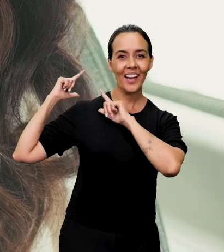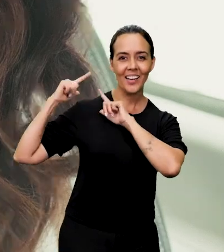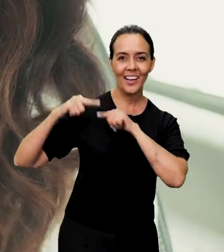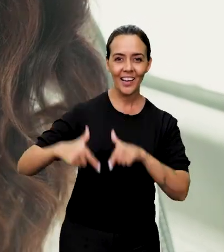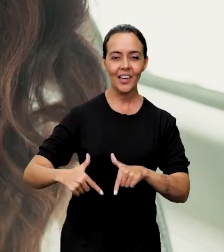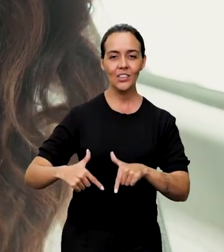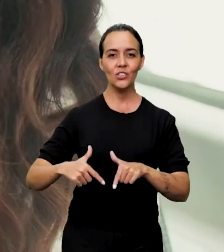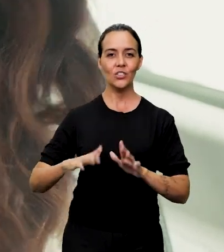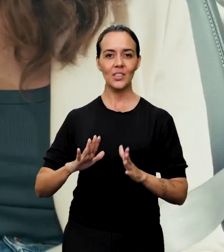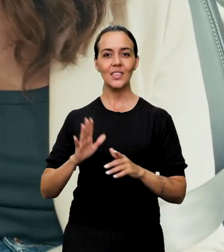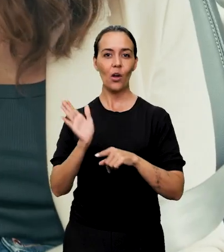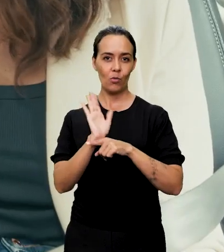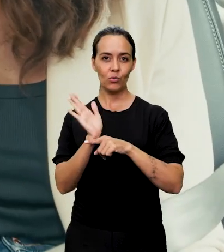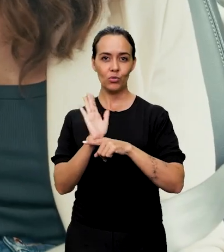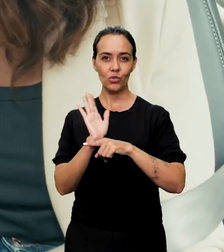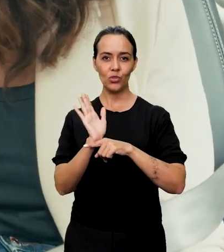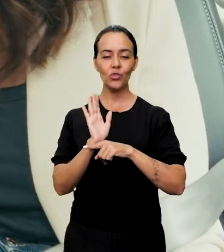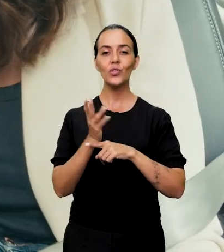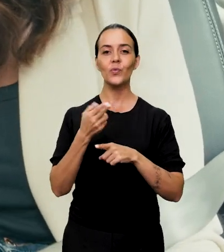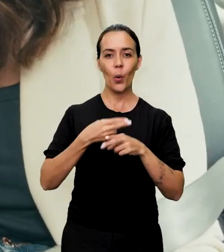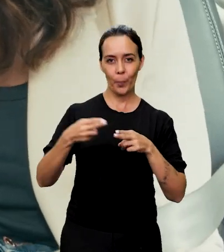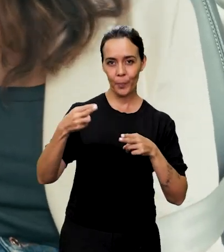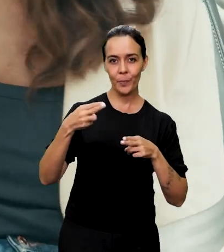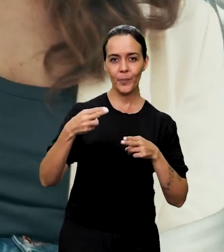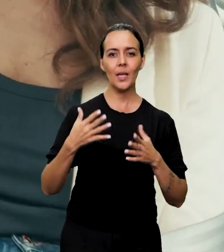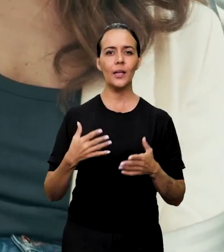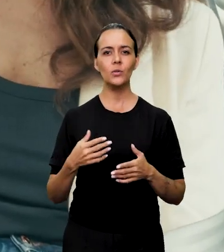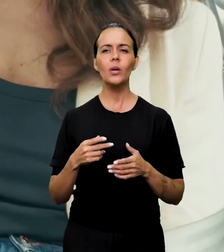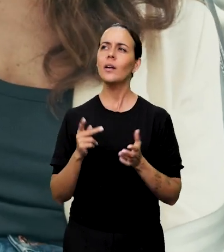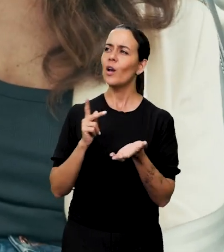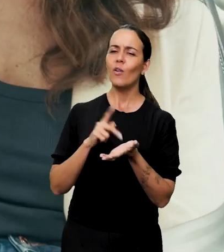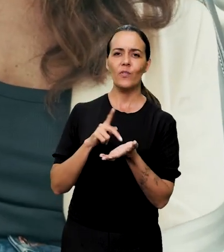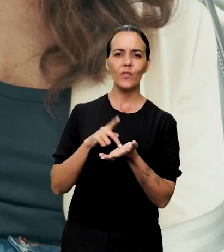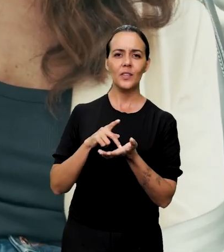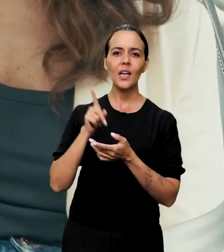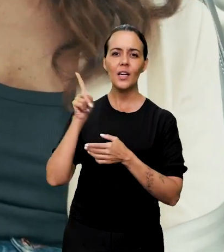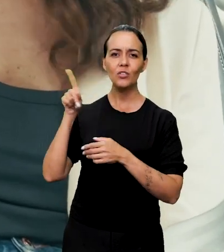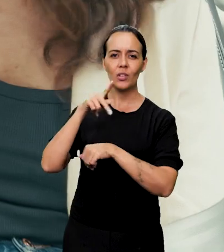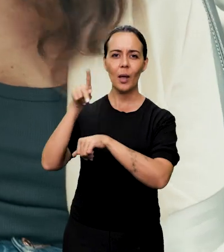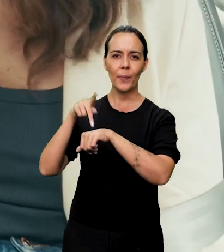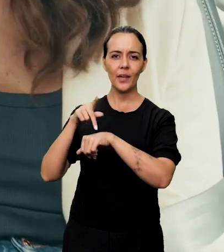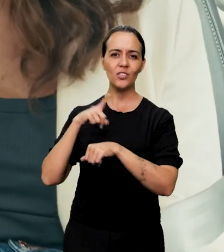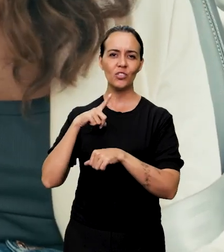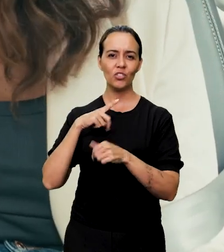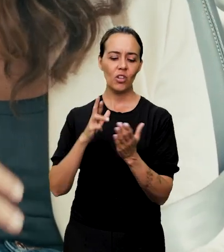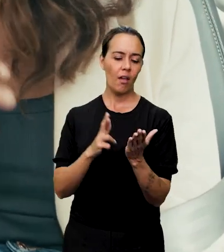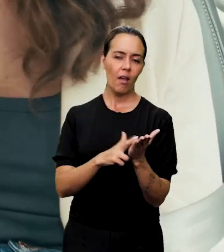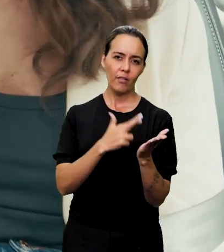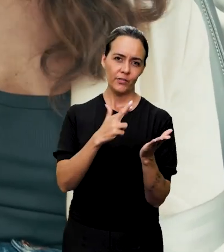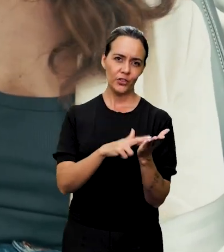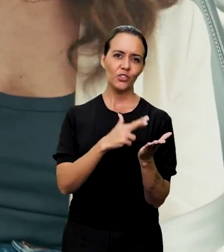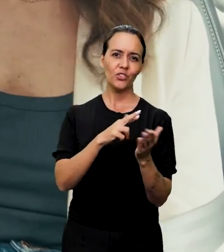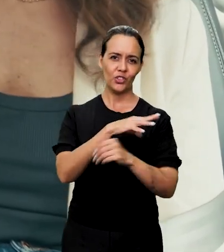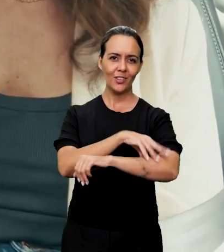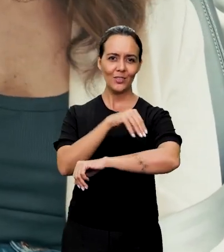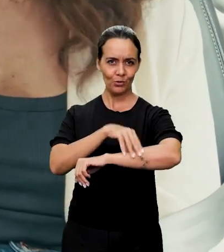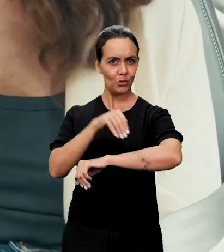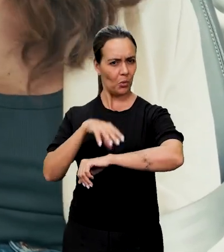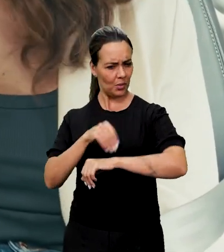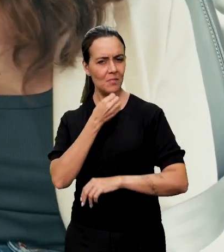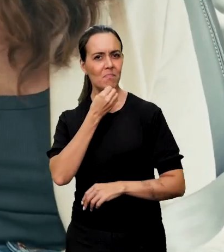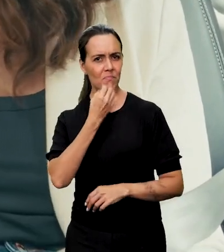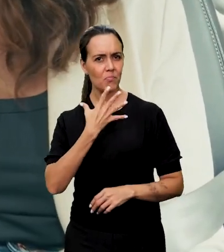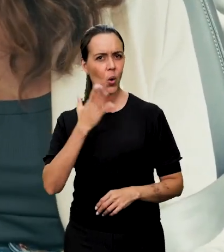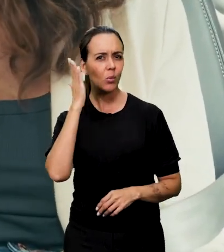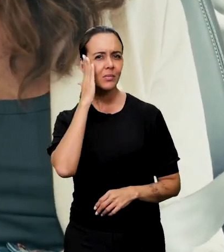sueca. Tem uma grande tradição de Exatamente, inclusive já foi sinônimo da mesma coisa. de revistinhas, Revistinha né? sueca. Os suecos